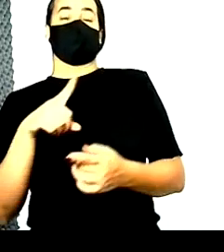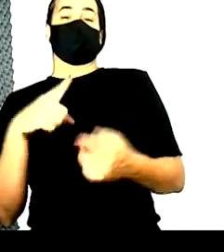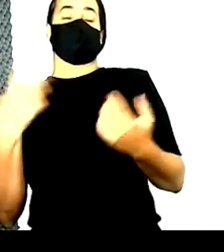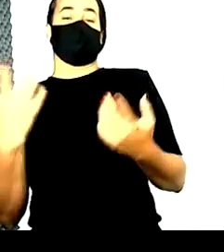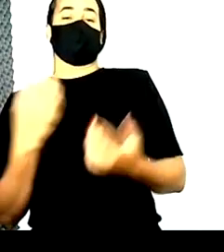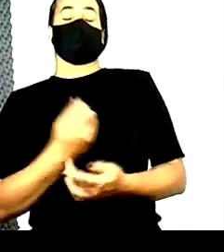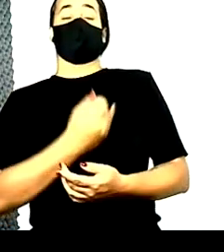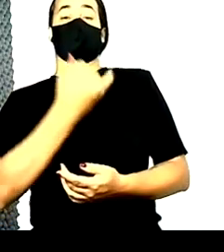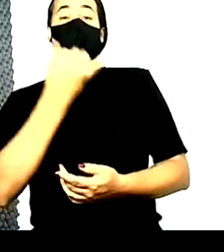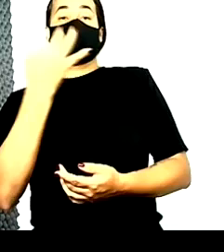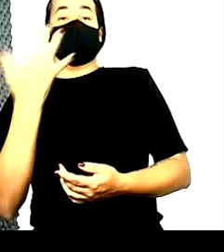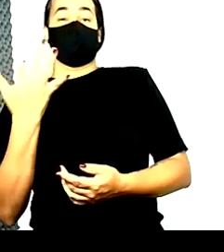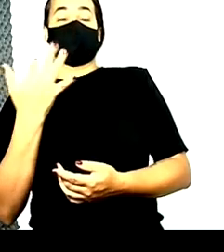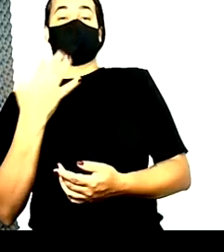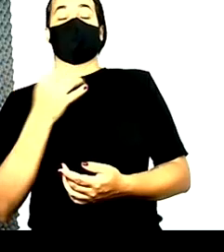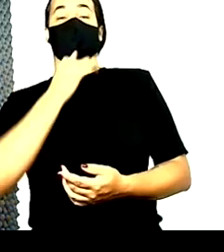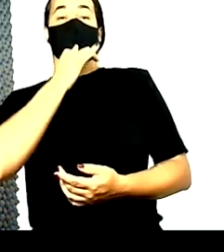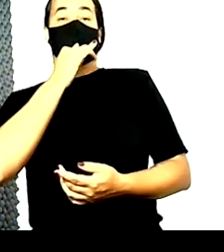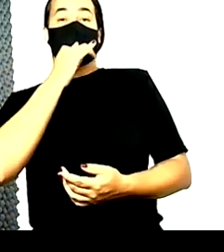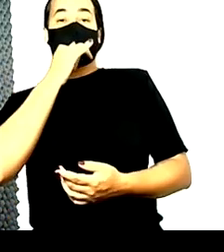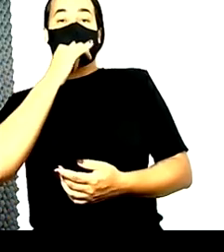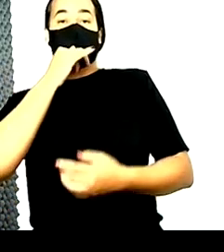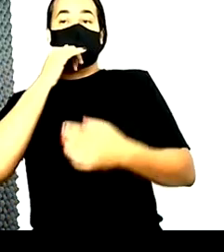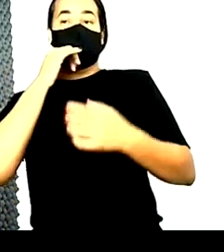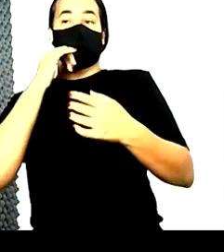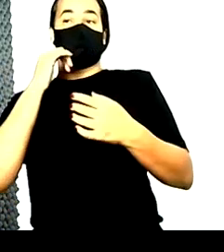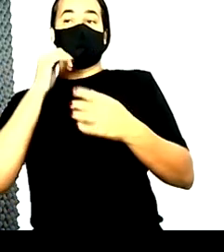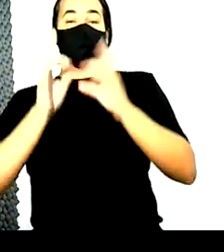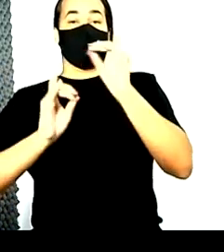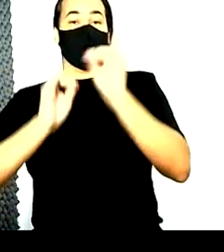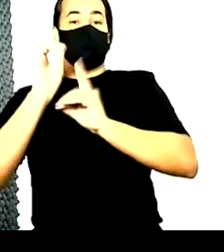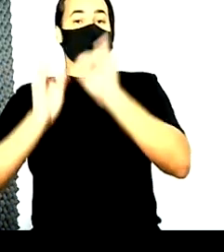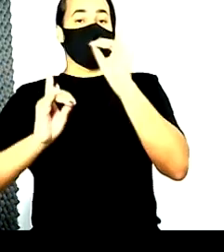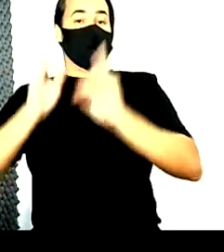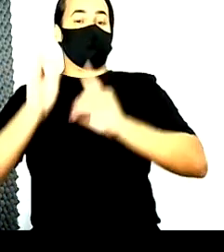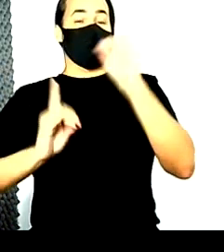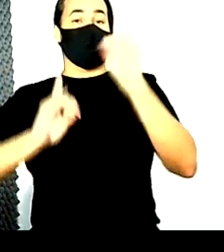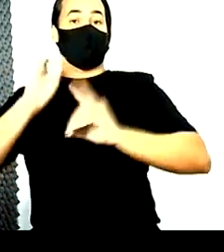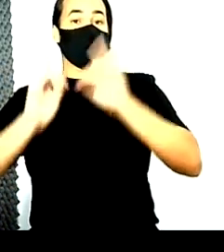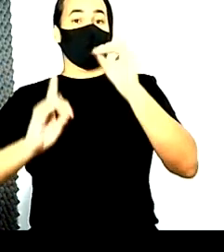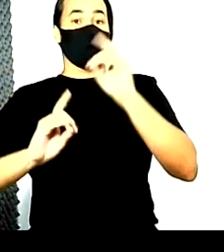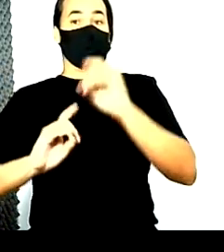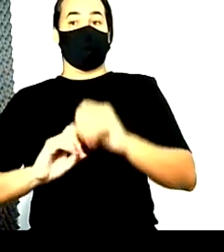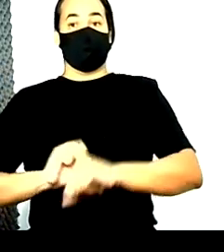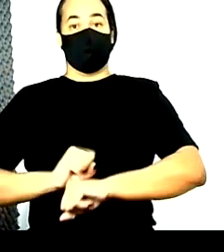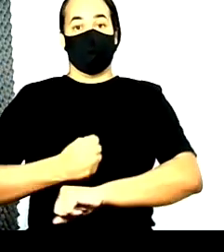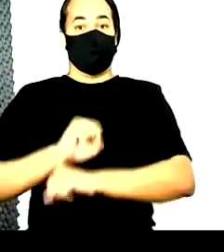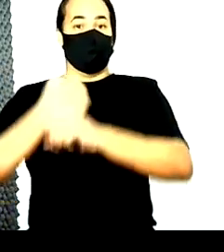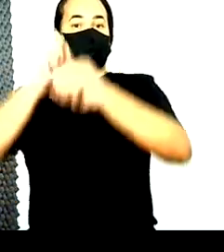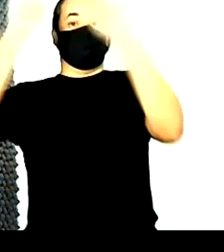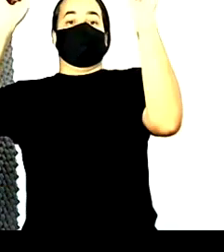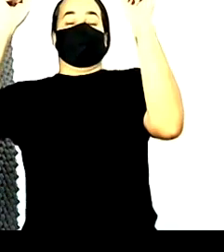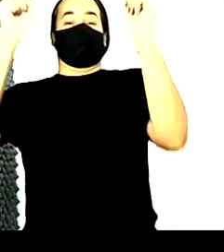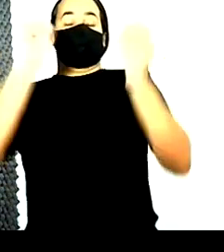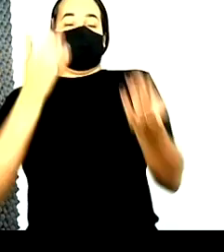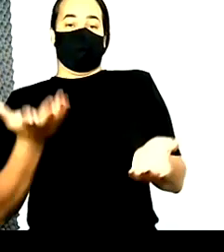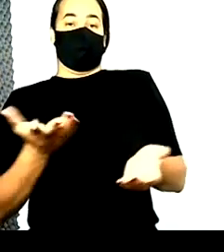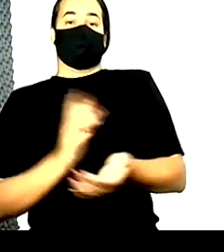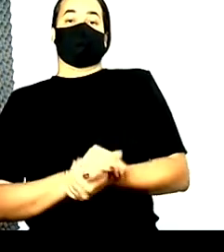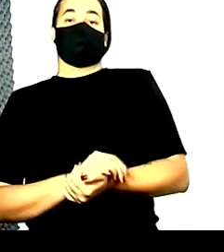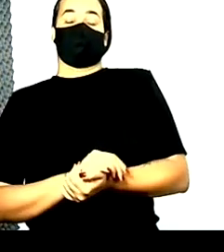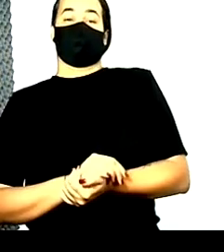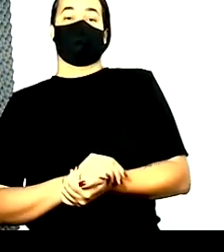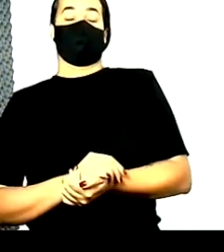O excesso da produção desse hormônio. Quando se excede, quando é muito produzido, vai causar um gigantismo,